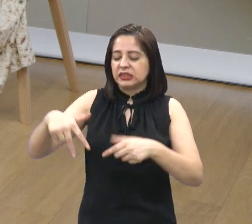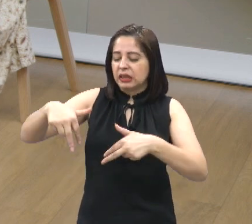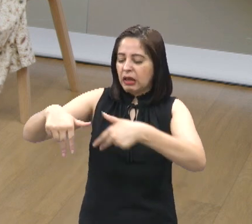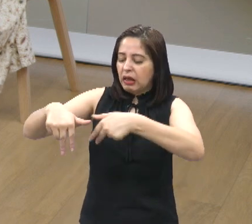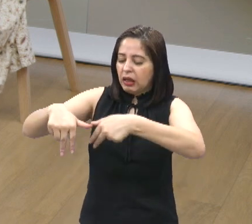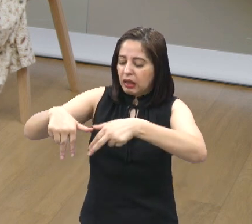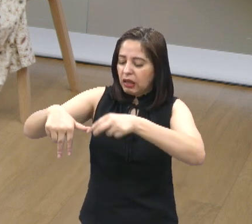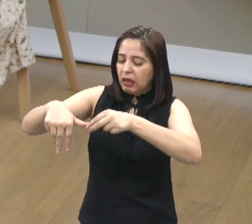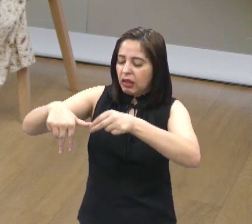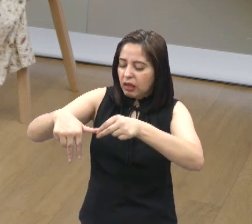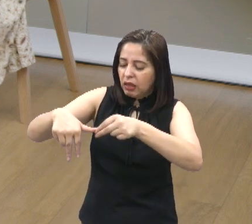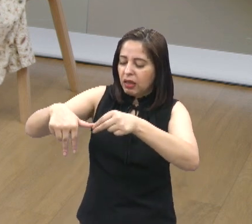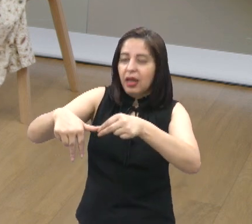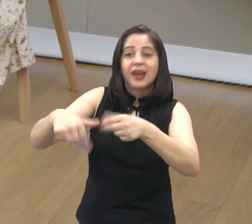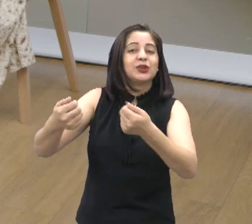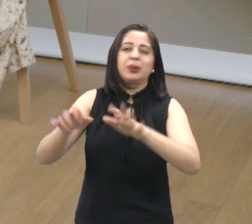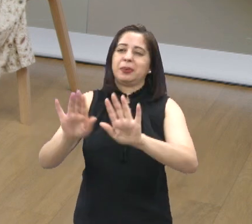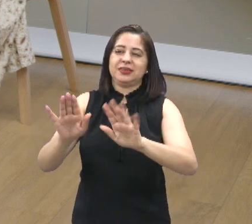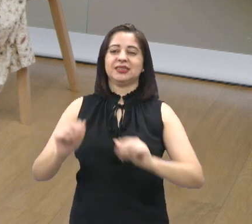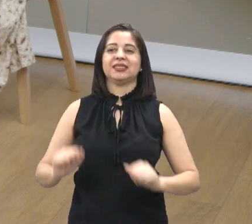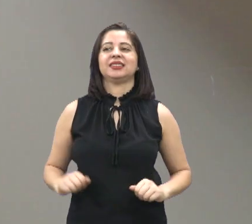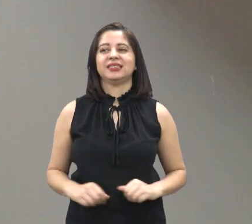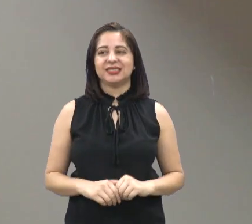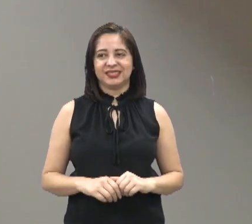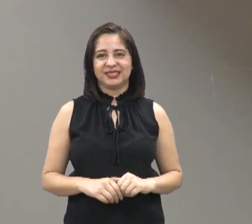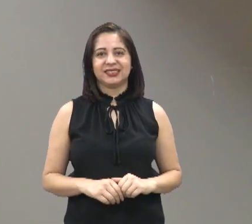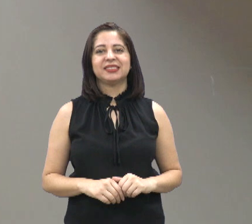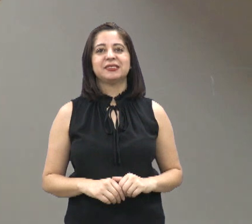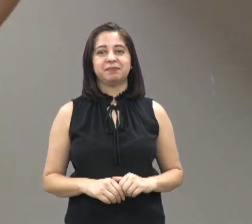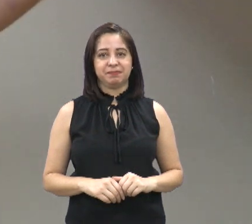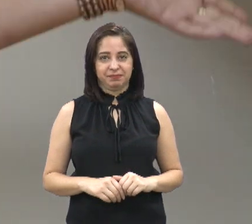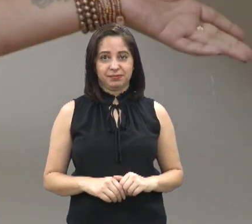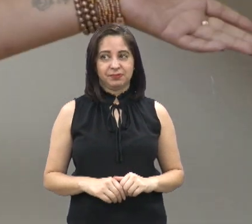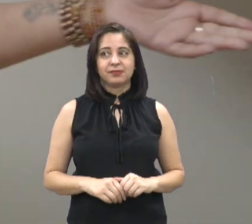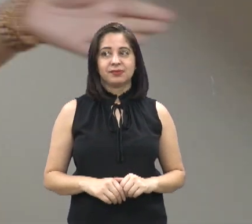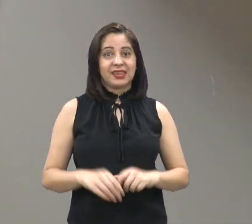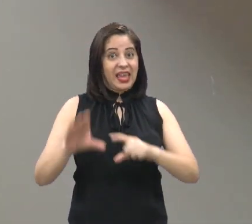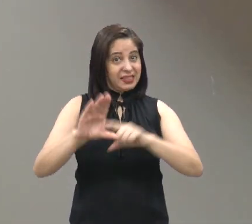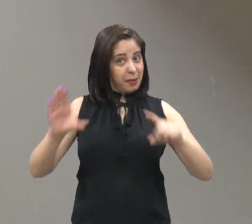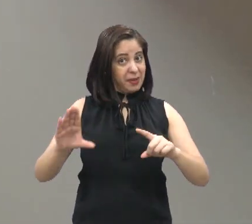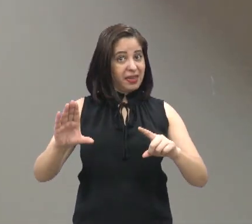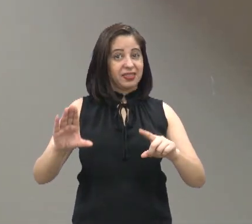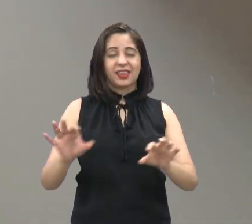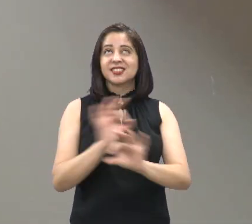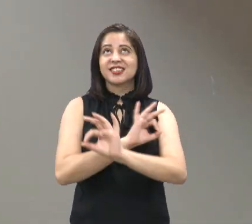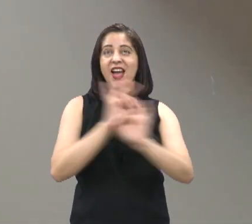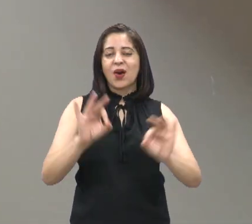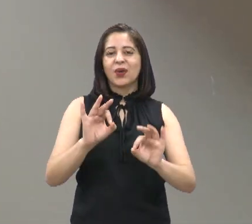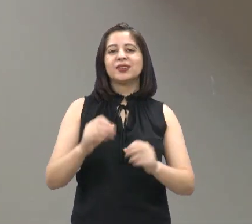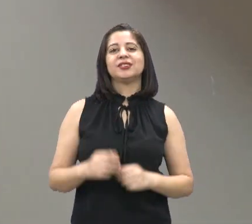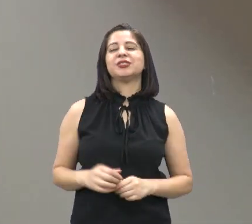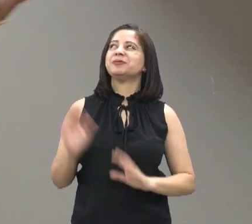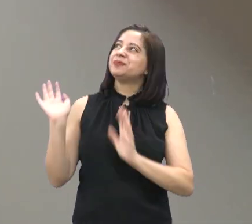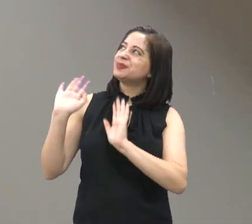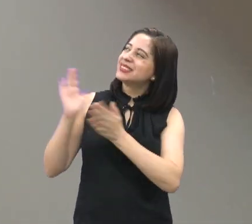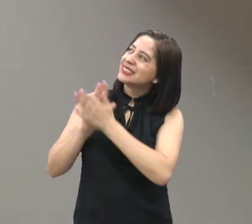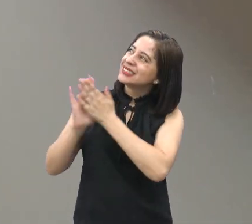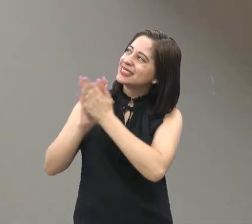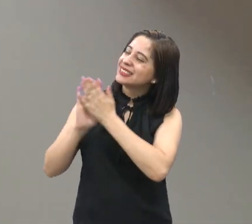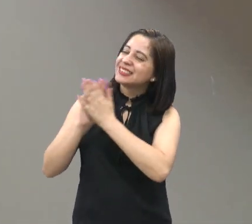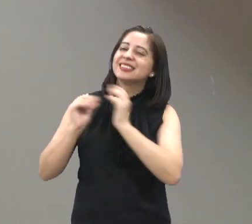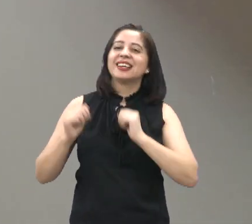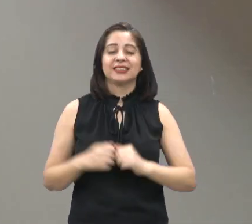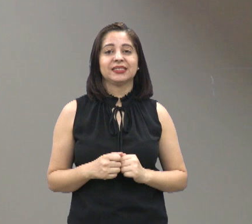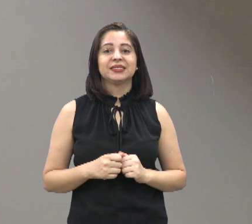é importante no contexto todo, né? Tá certo, muito obrigada, autonomia é vida. Obrigada, Ana, obrigada, equipe, produção, toda a equipe.